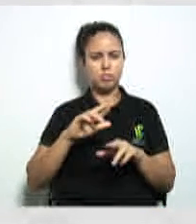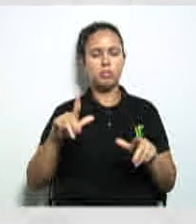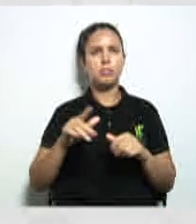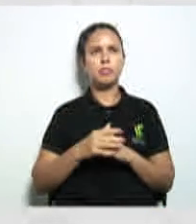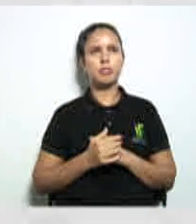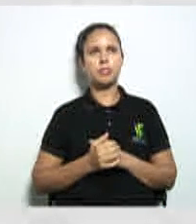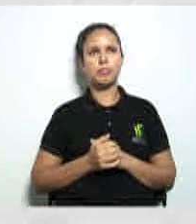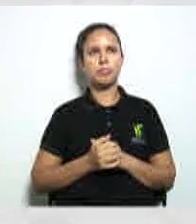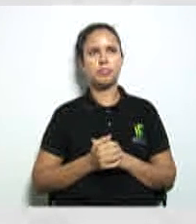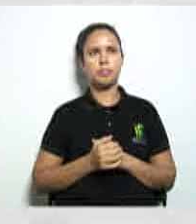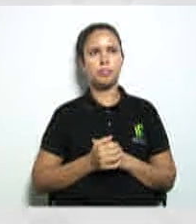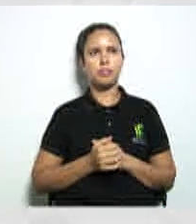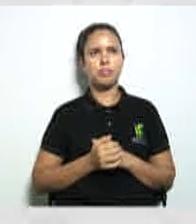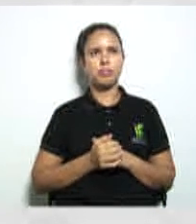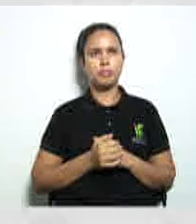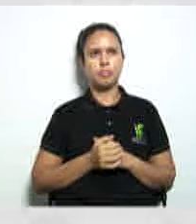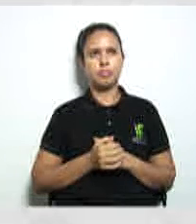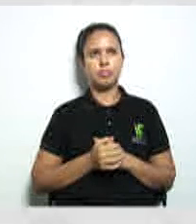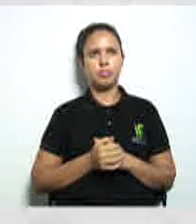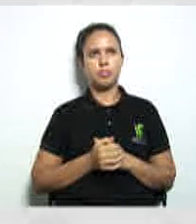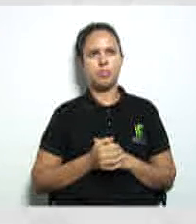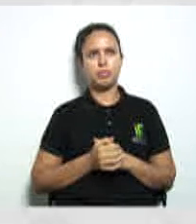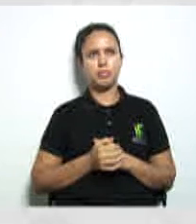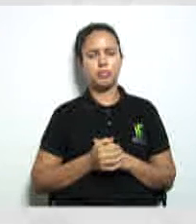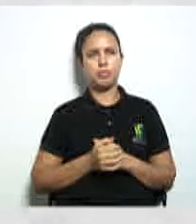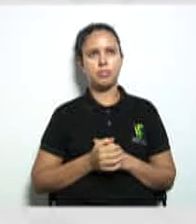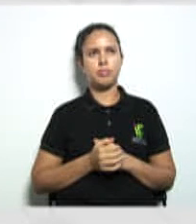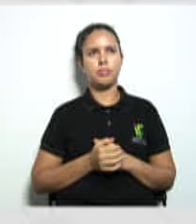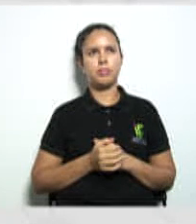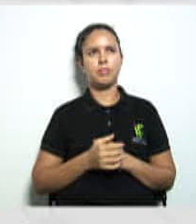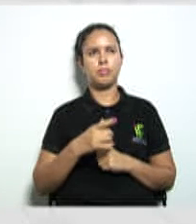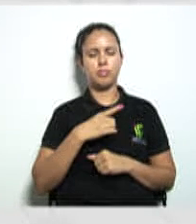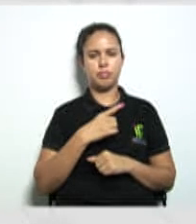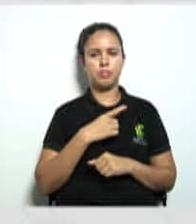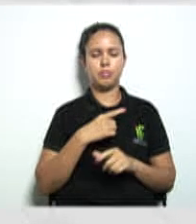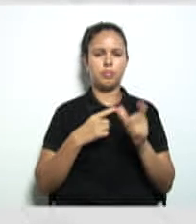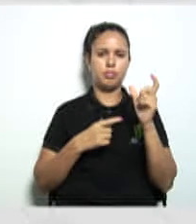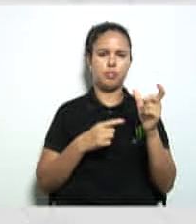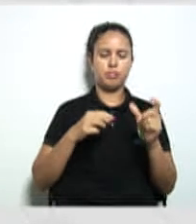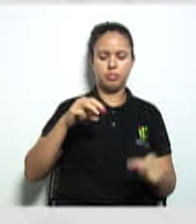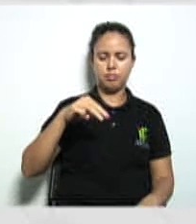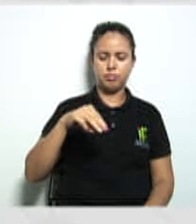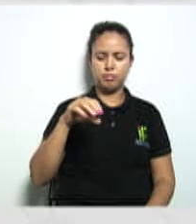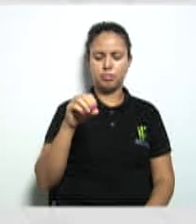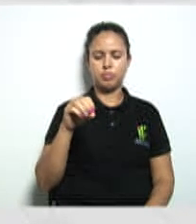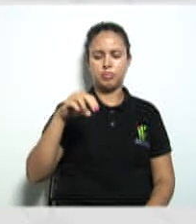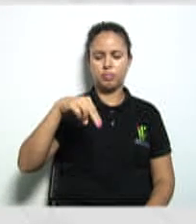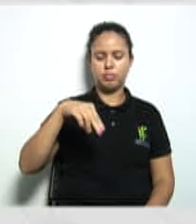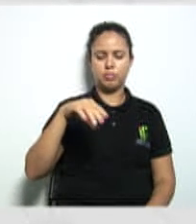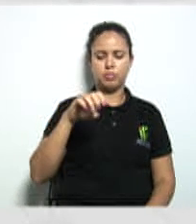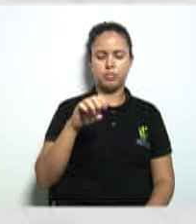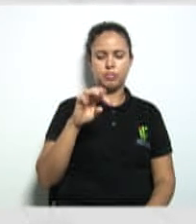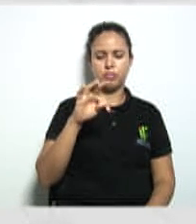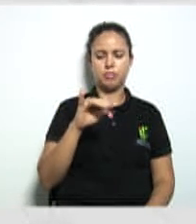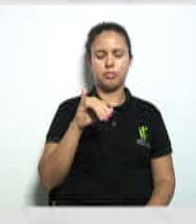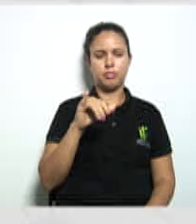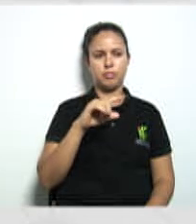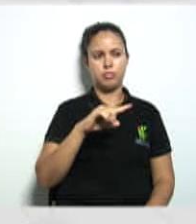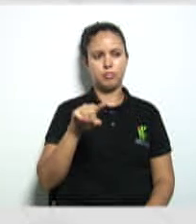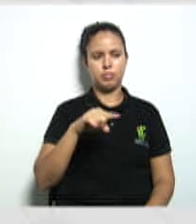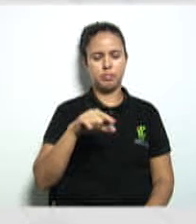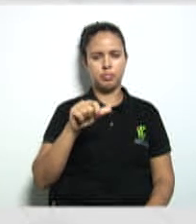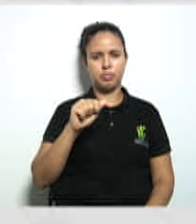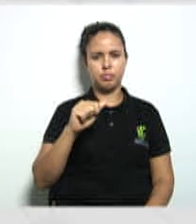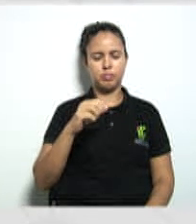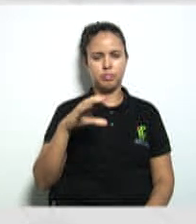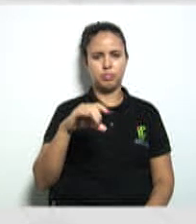palavra, tá? E a palavra monetização também, gente, que foi objeto de estudo aqui, que a professora Marisete falou essa